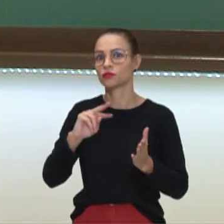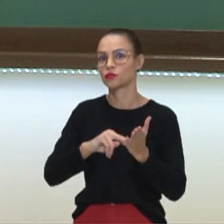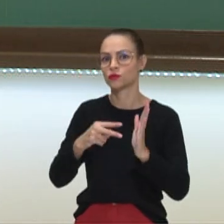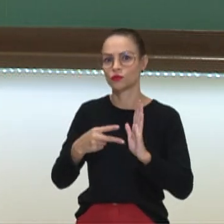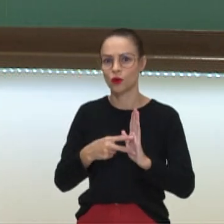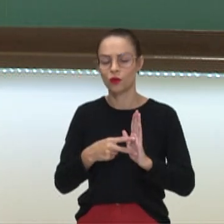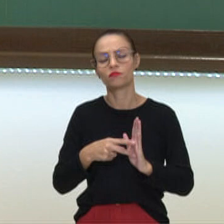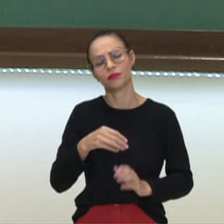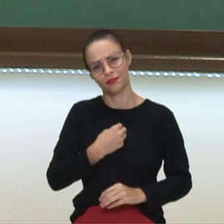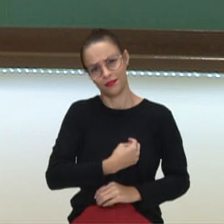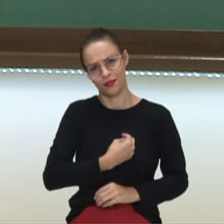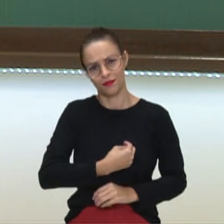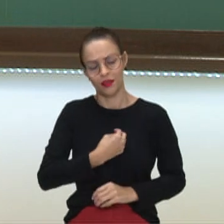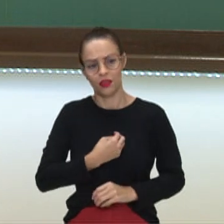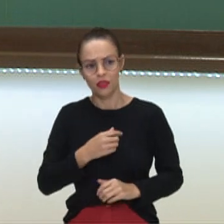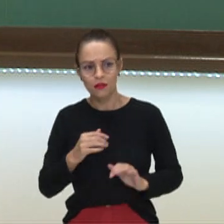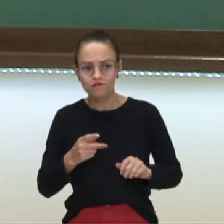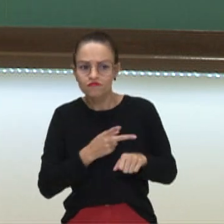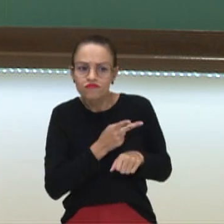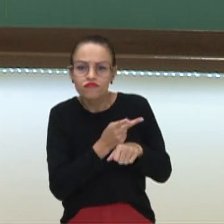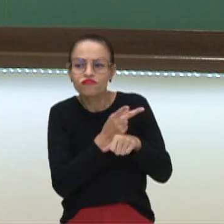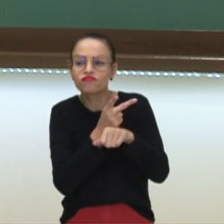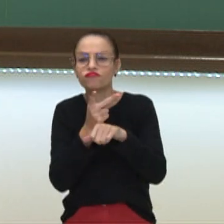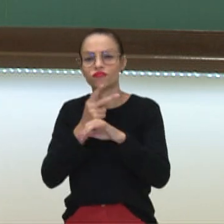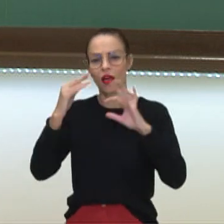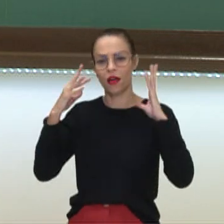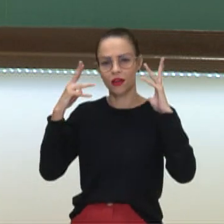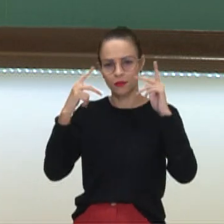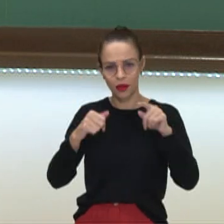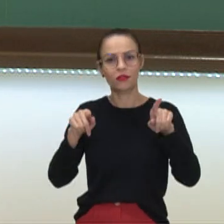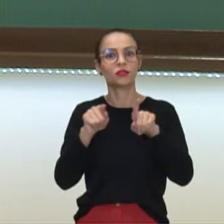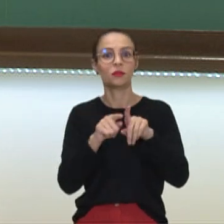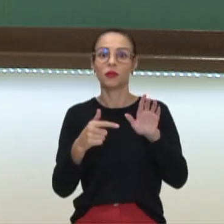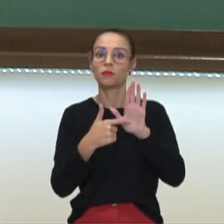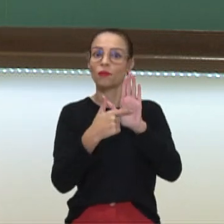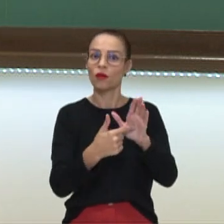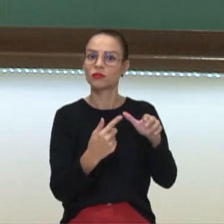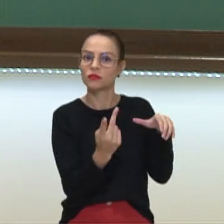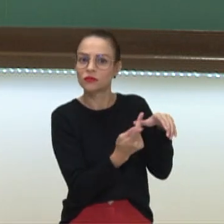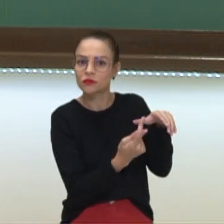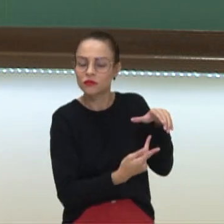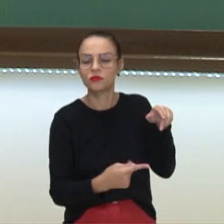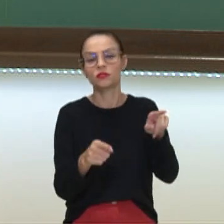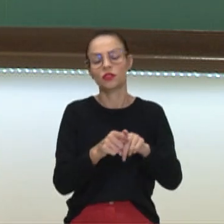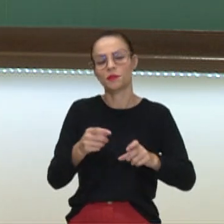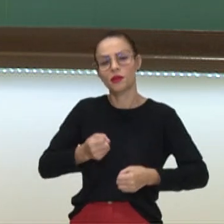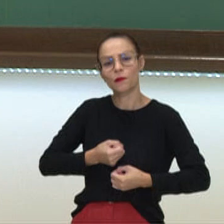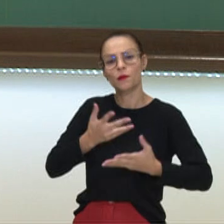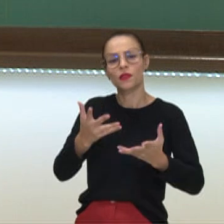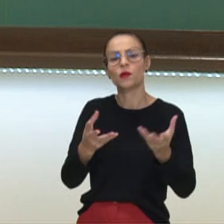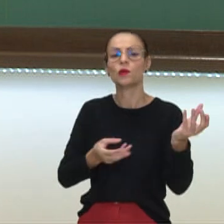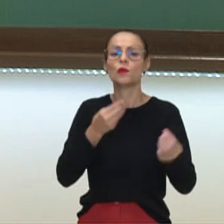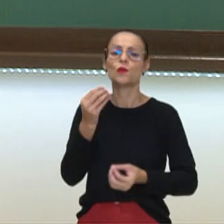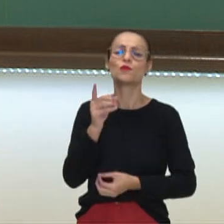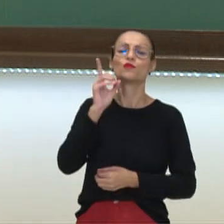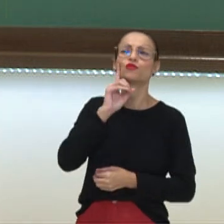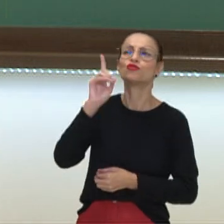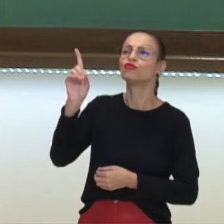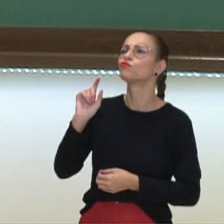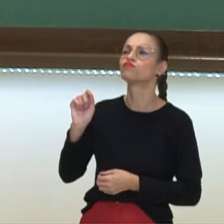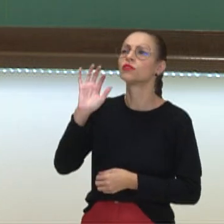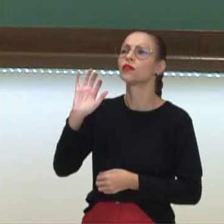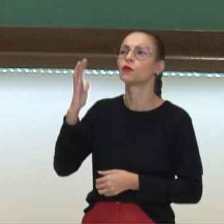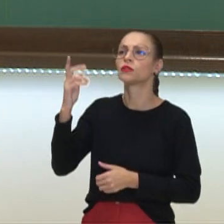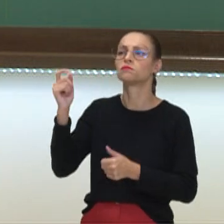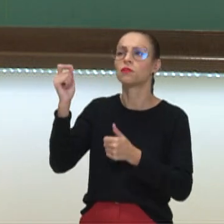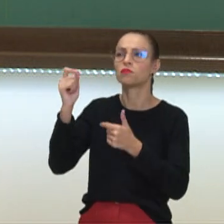do animal para caçá-lo. Então, também vai representar isso. E também contar como foi o seu dia, o que aconteceu, né? É